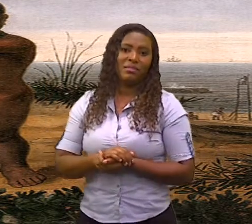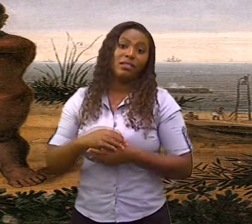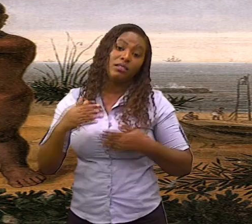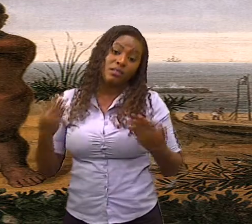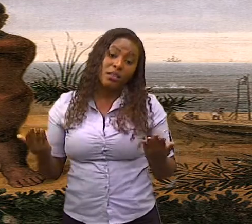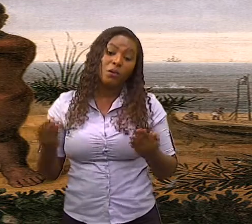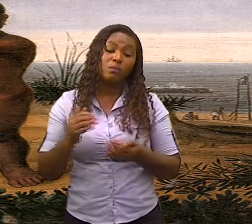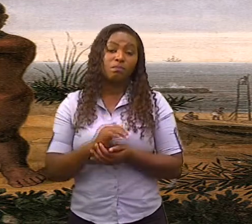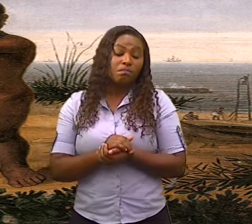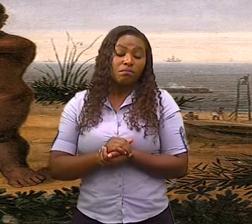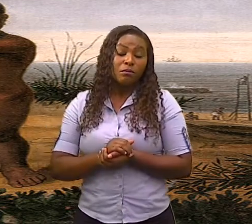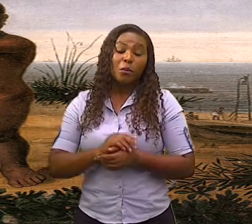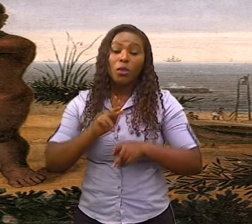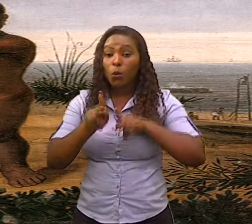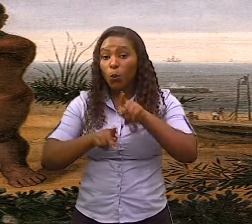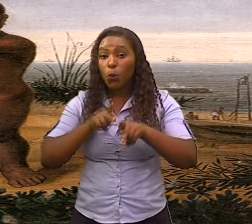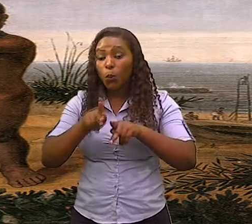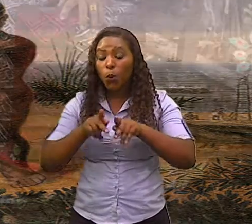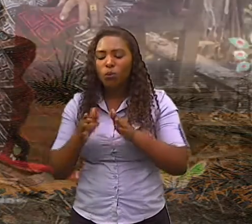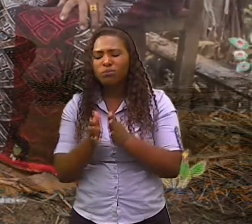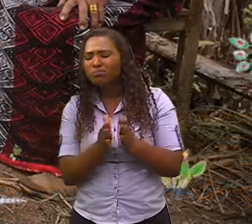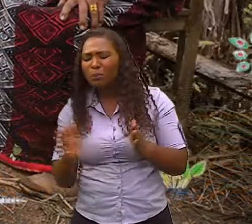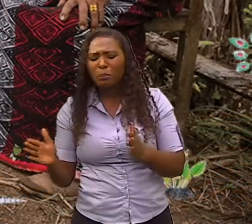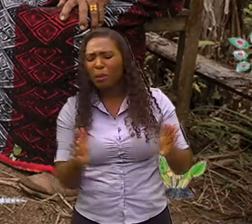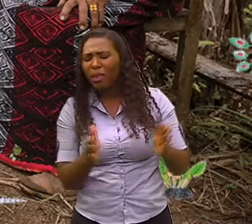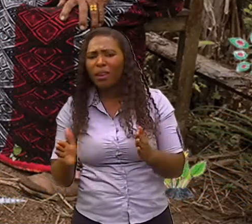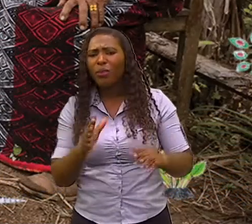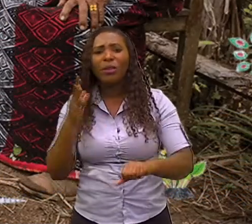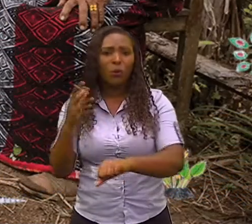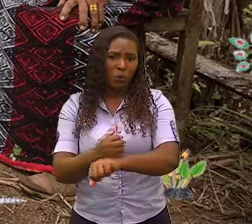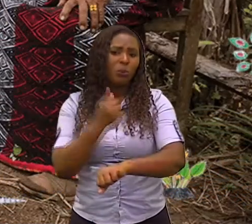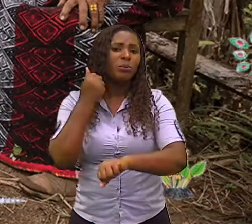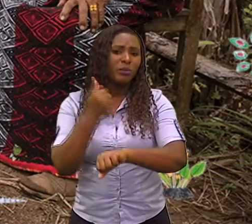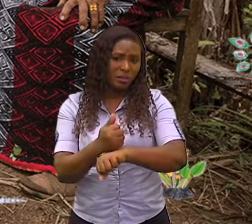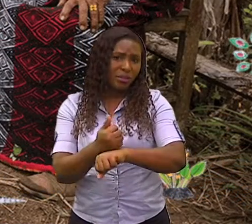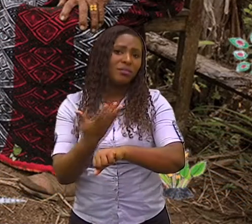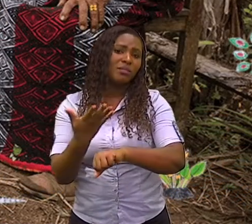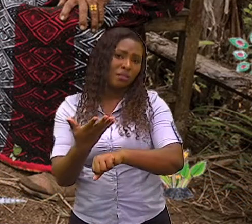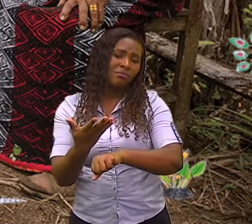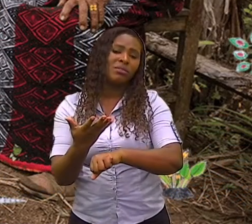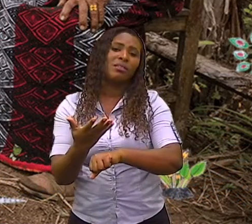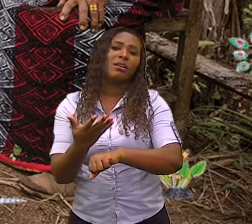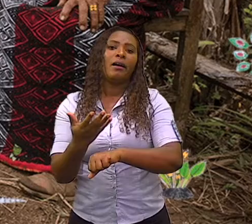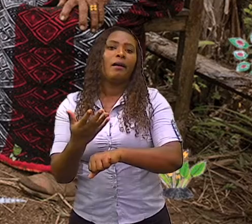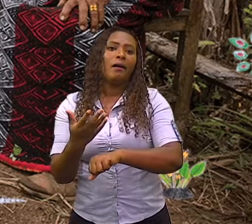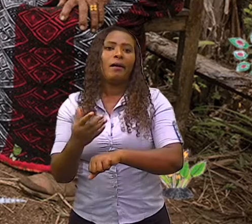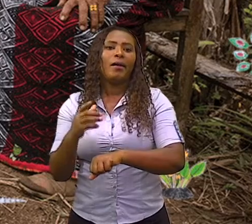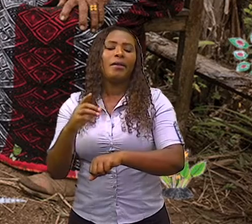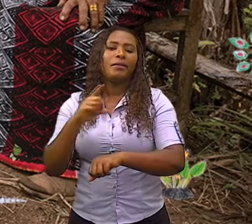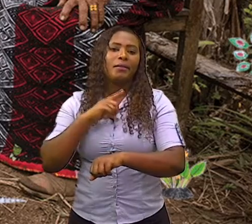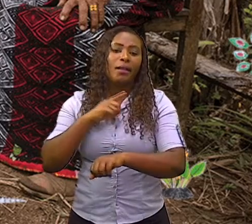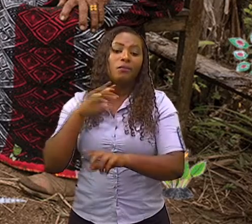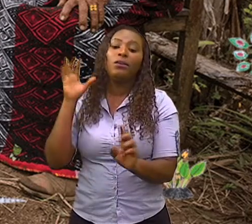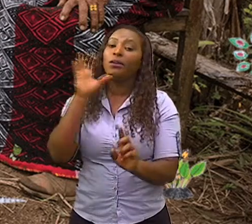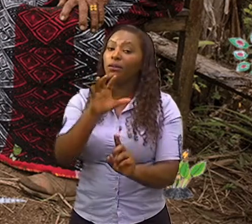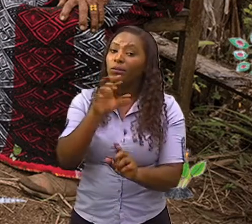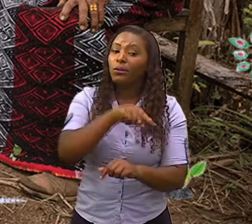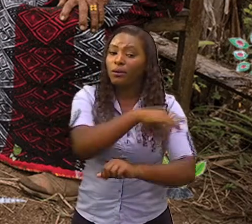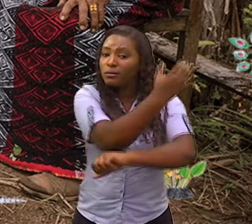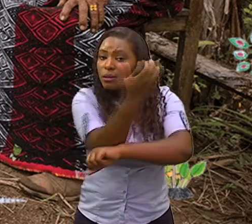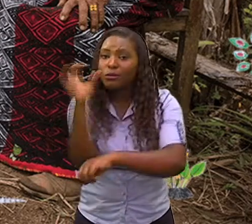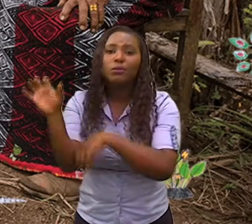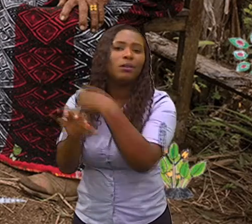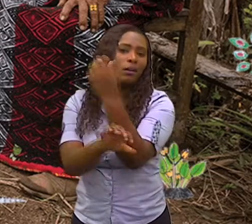seja, dessa forma podemos entender a nossa história, a história do Brasil, através do olhar, né, de